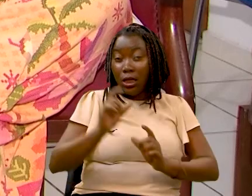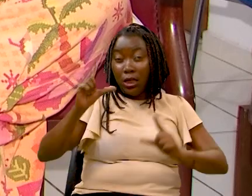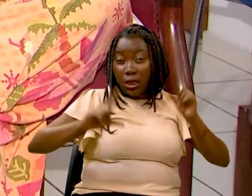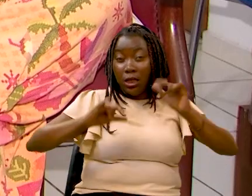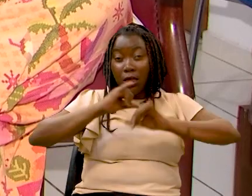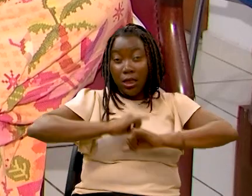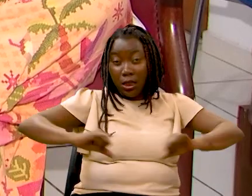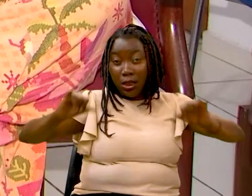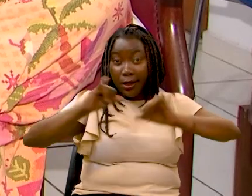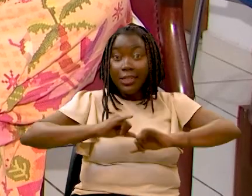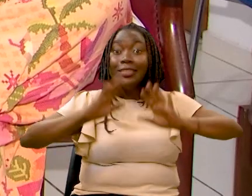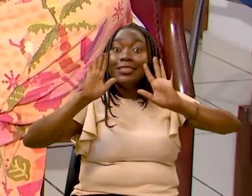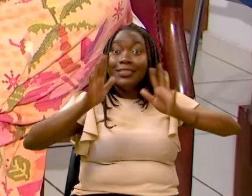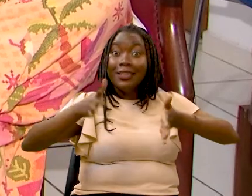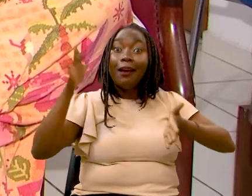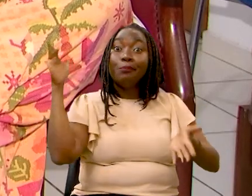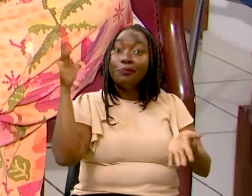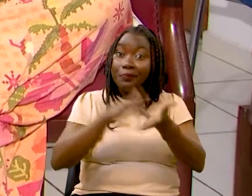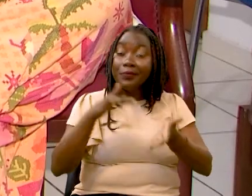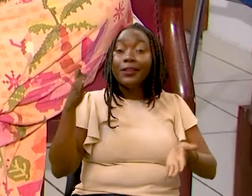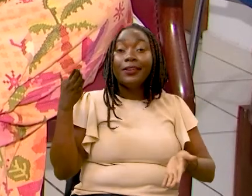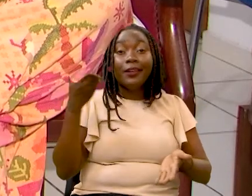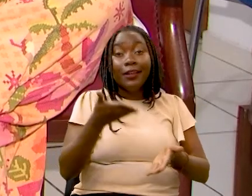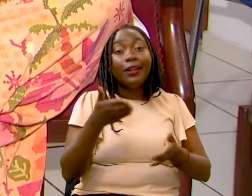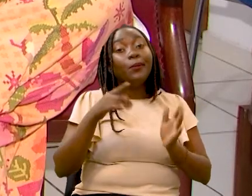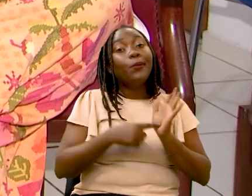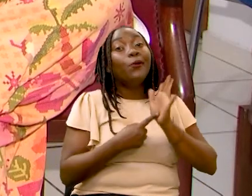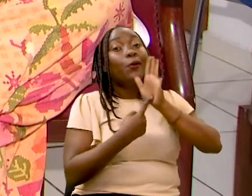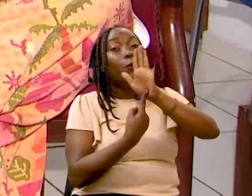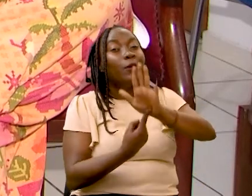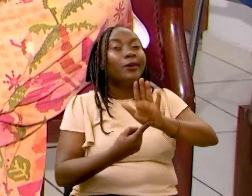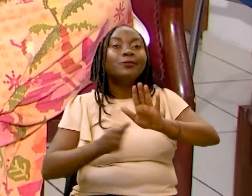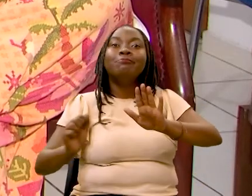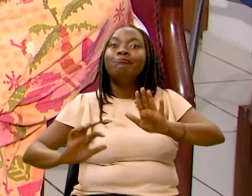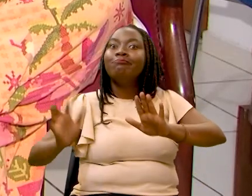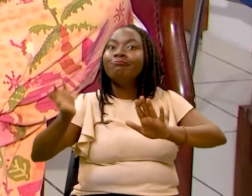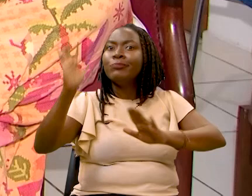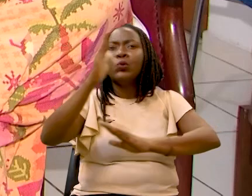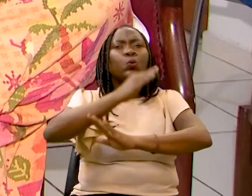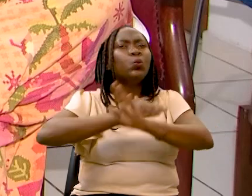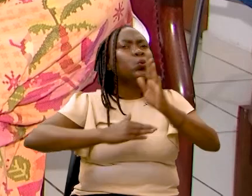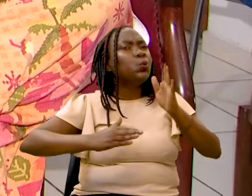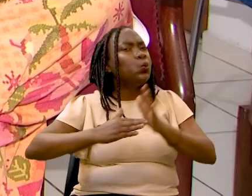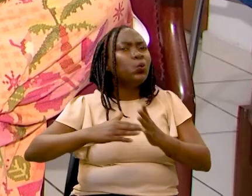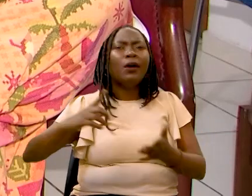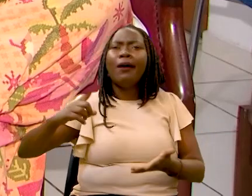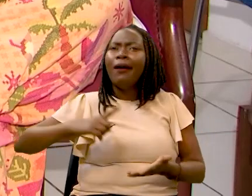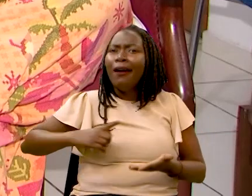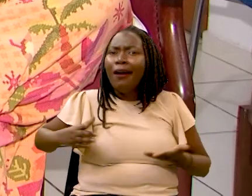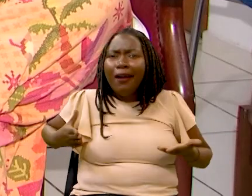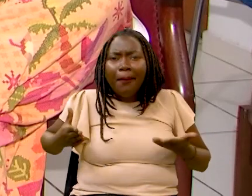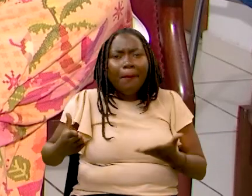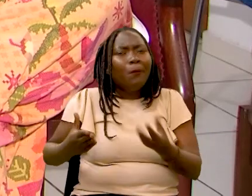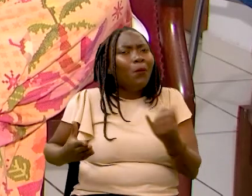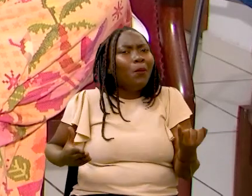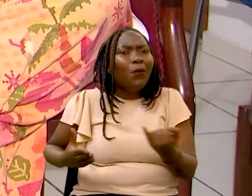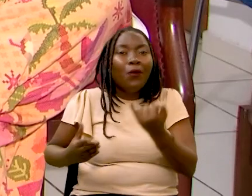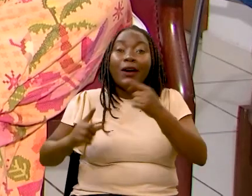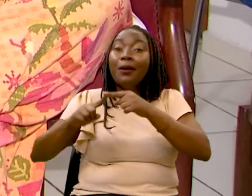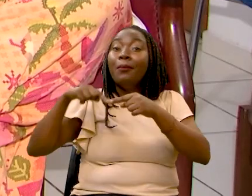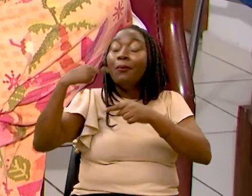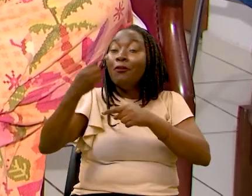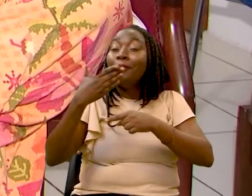a nossa equipe do Câmara Notícia, nós já fizemos links lá, já mostramos a preciosidade e tudo que